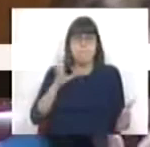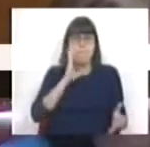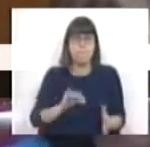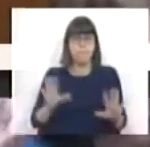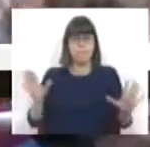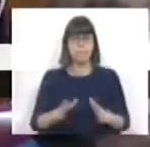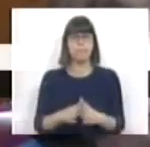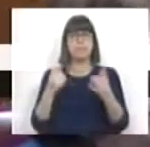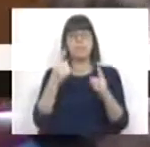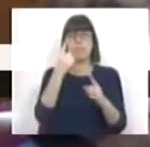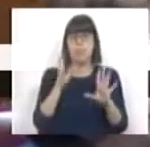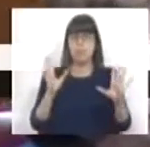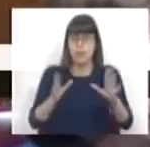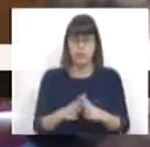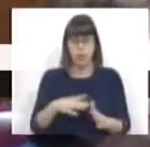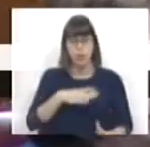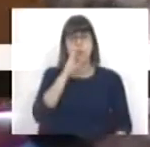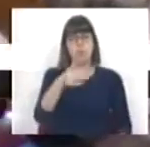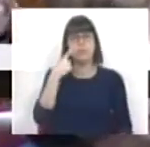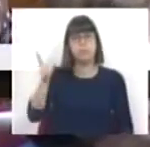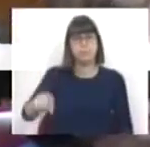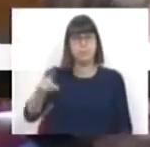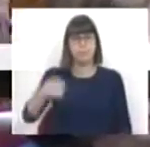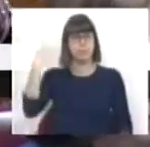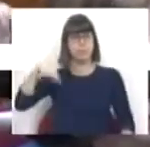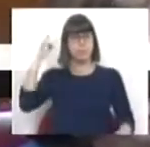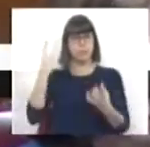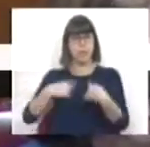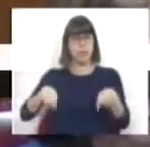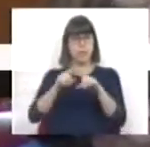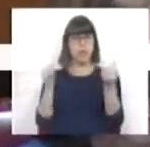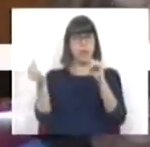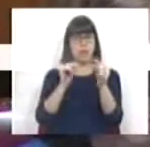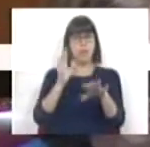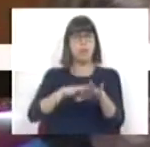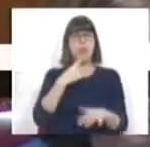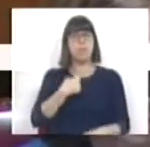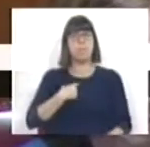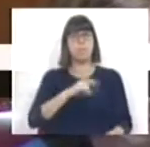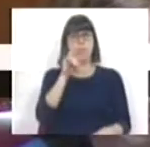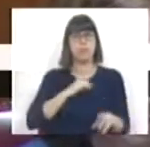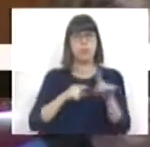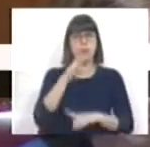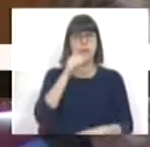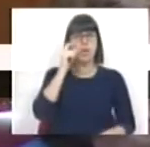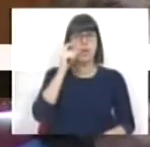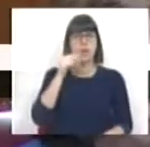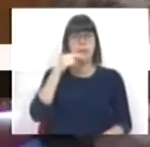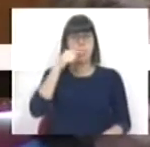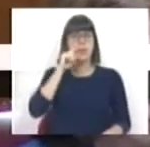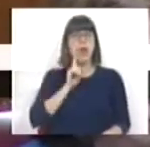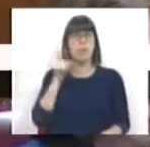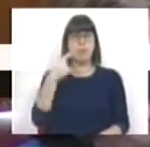acordo. Há uma coisa que eu tenho dito e repetido, ainda no último debate, a propósito de uma questão colocada pelo Sr. Deputado Jerónimo de